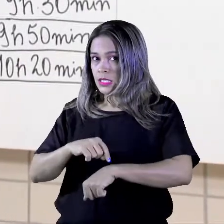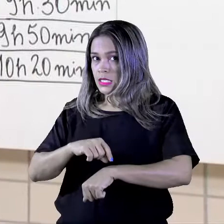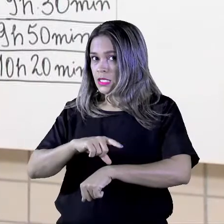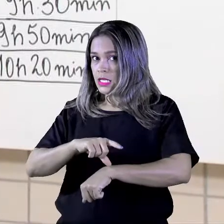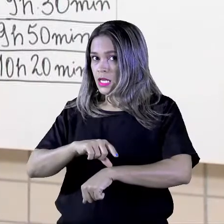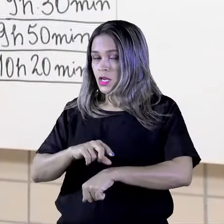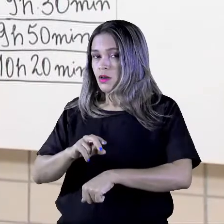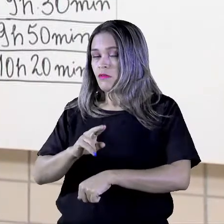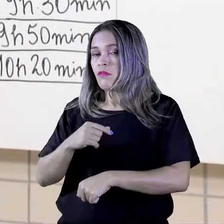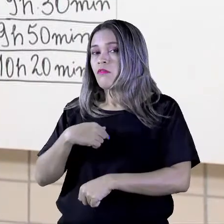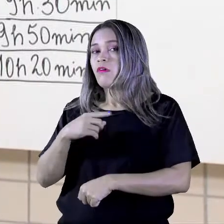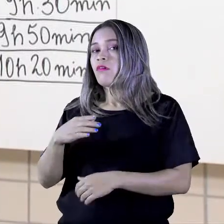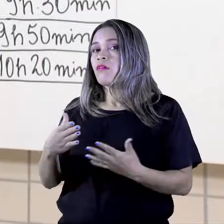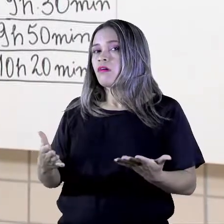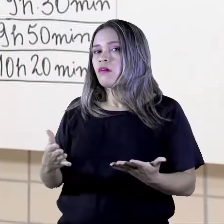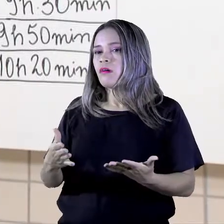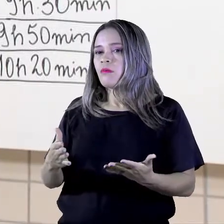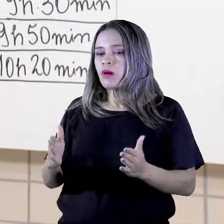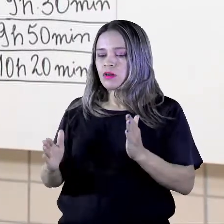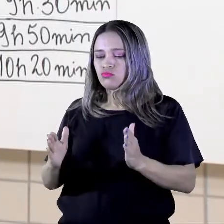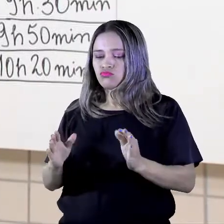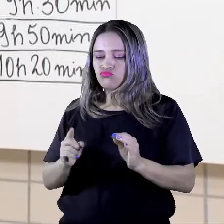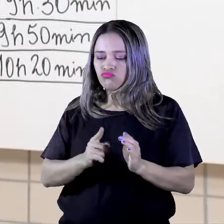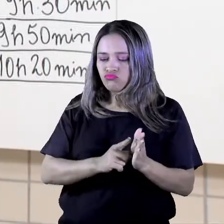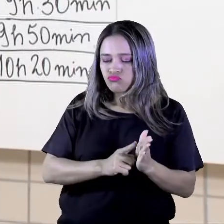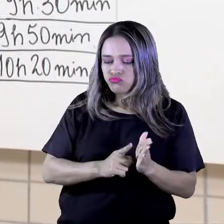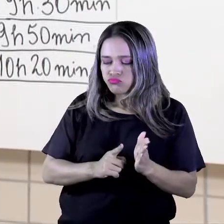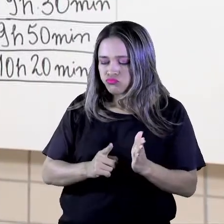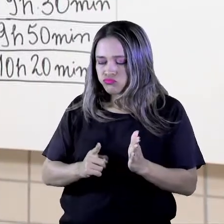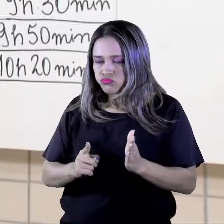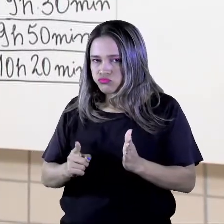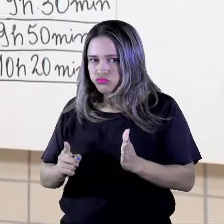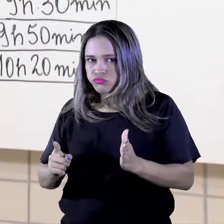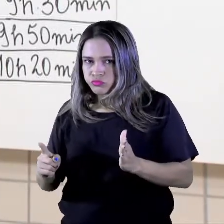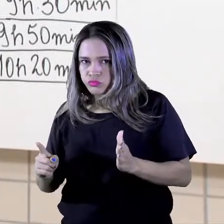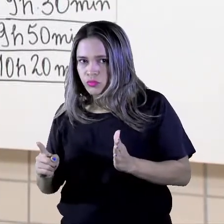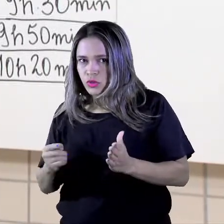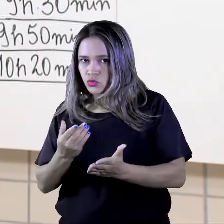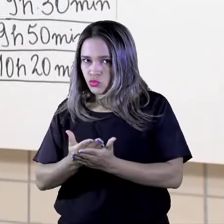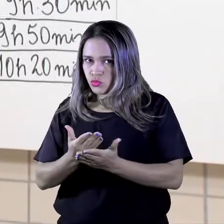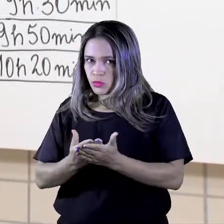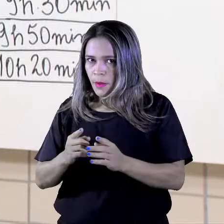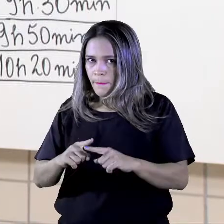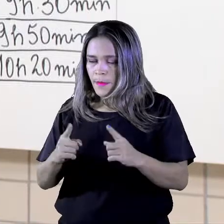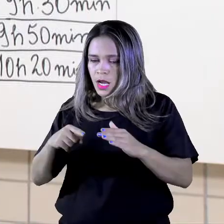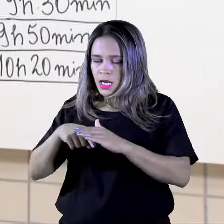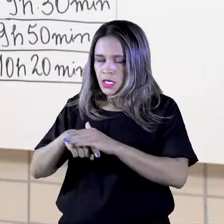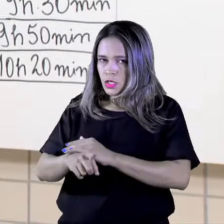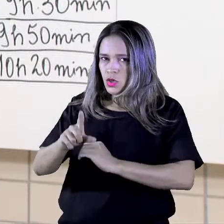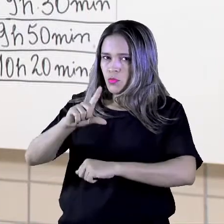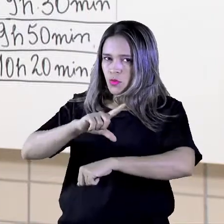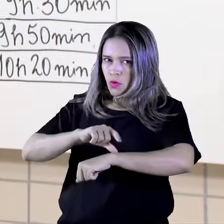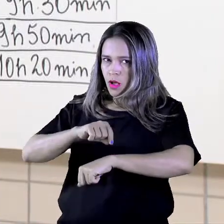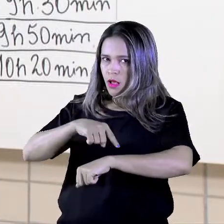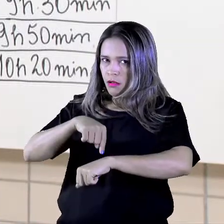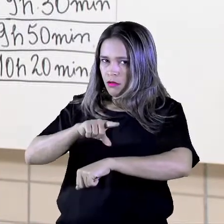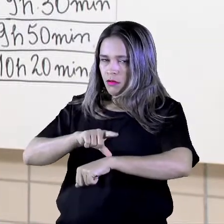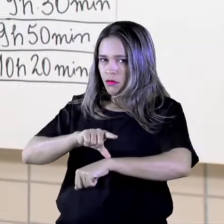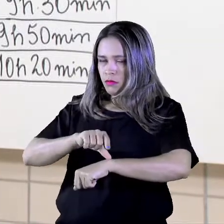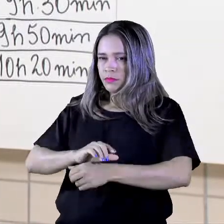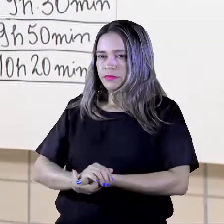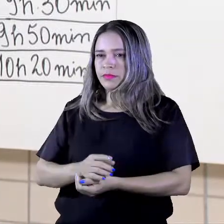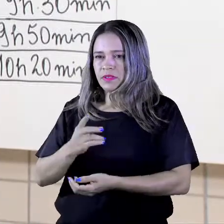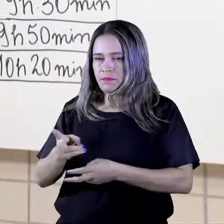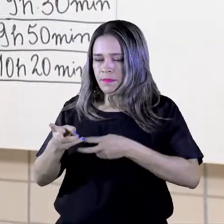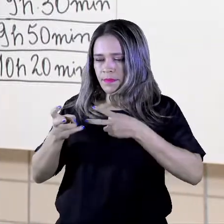para fazer essa leitura, né? Para que a gente fizesse a leitura no relógio. Quanto tempo isso durou? Se a gente for perceber, olha, de